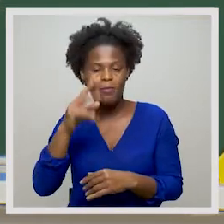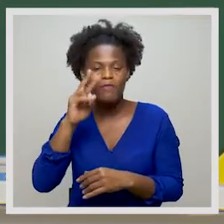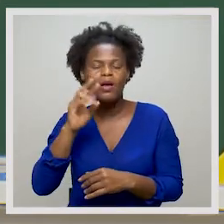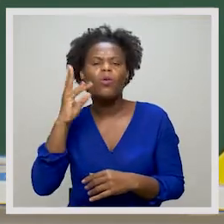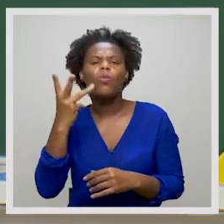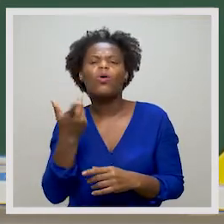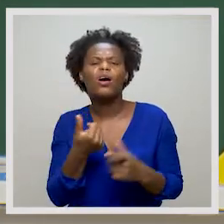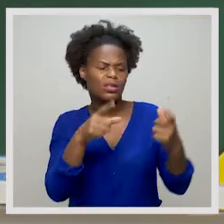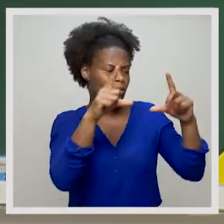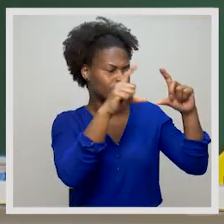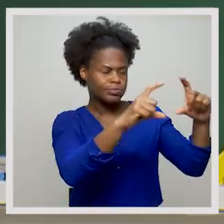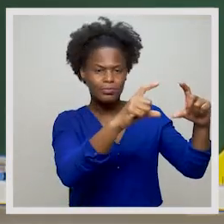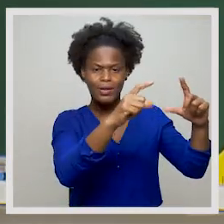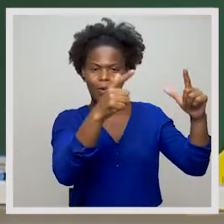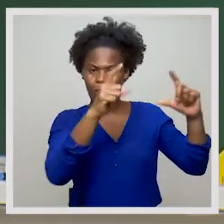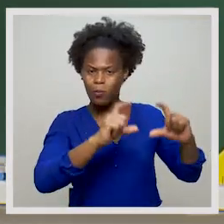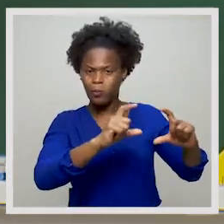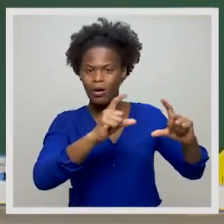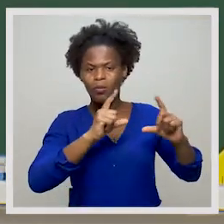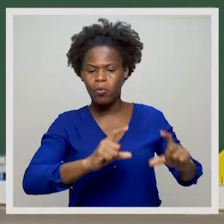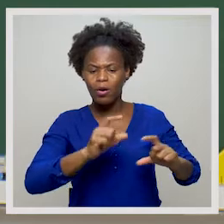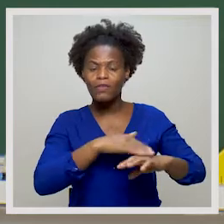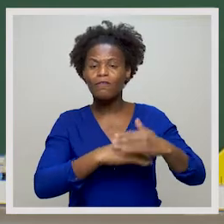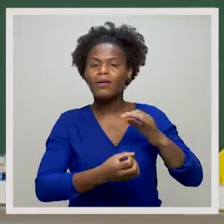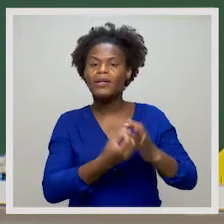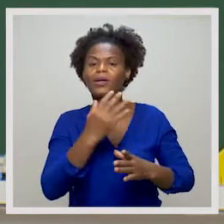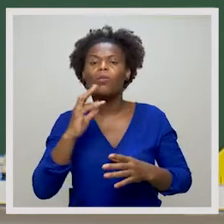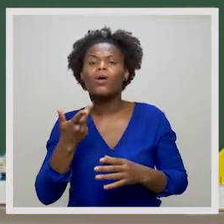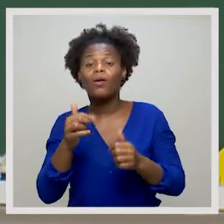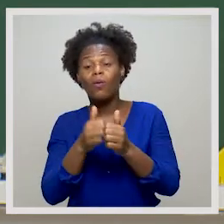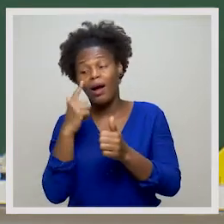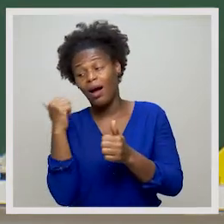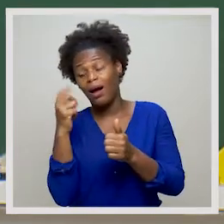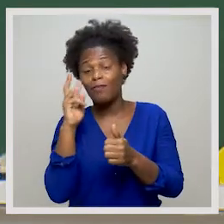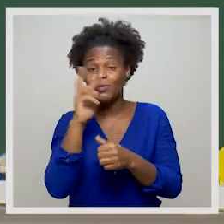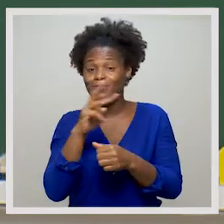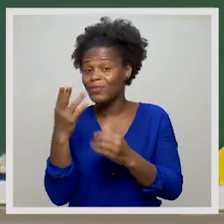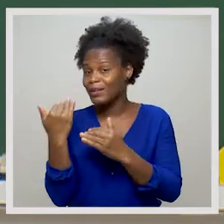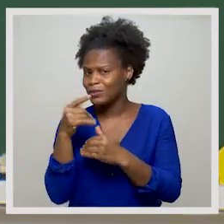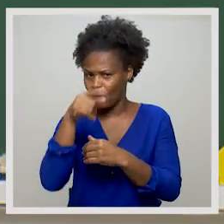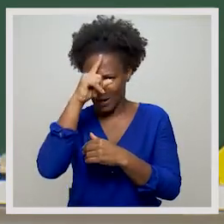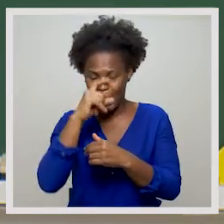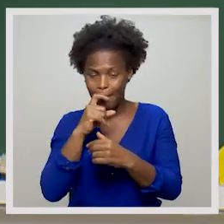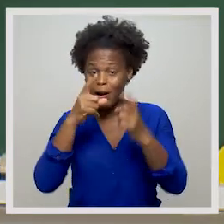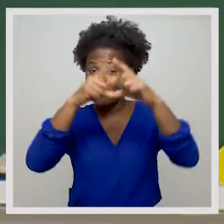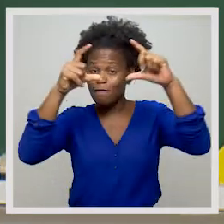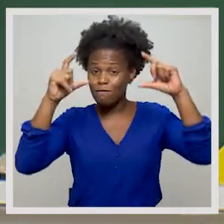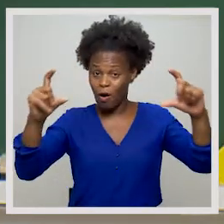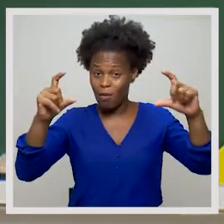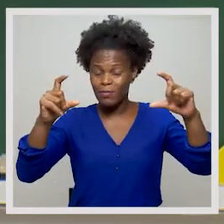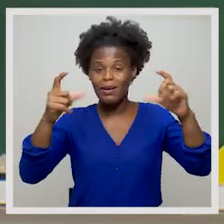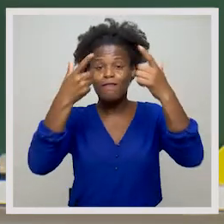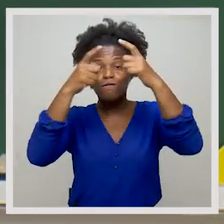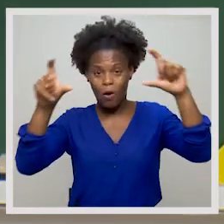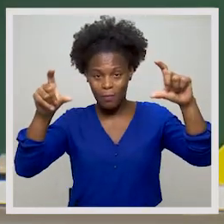ver quantas classes nós vamos formar com aquelas observações. Estão a lembrar da fórmula para